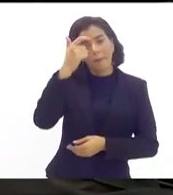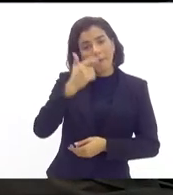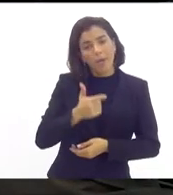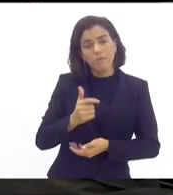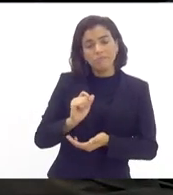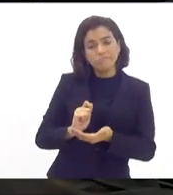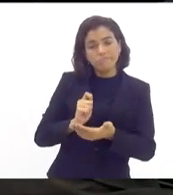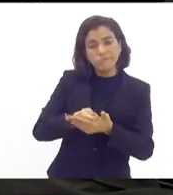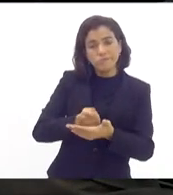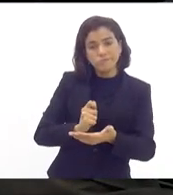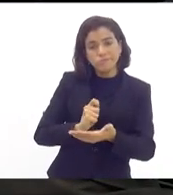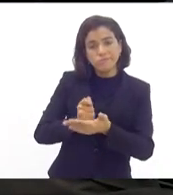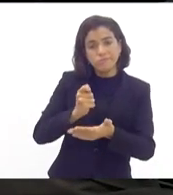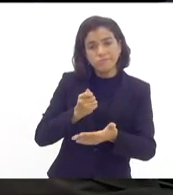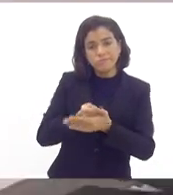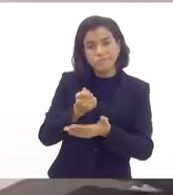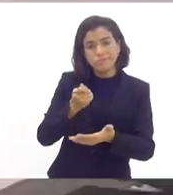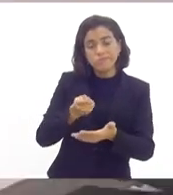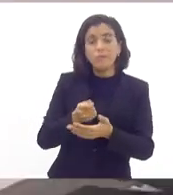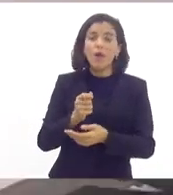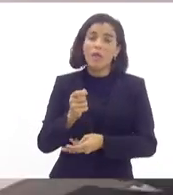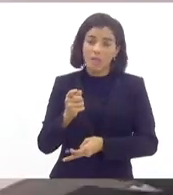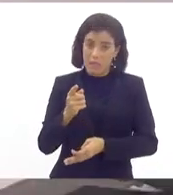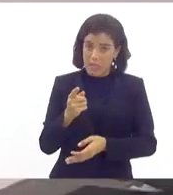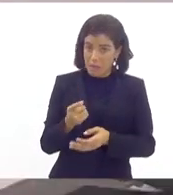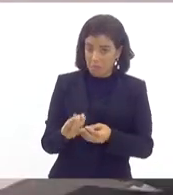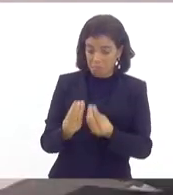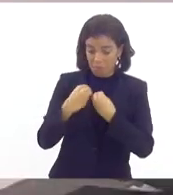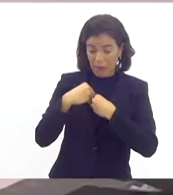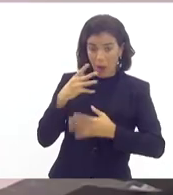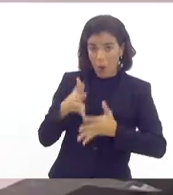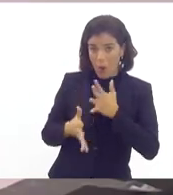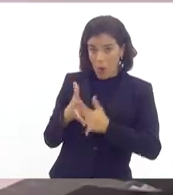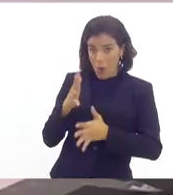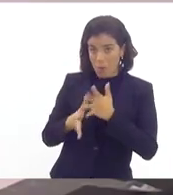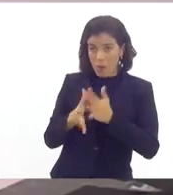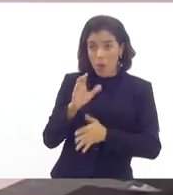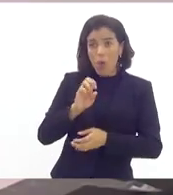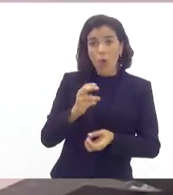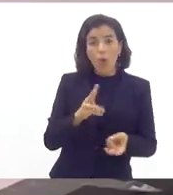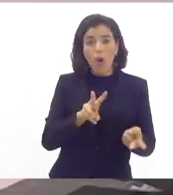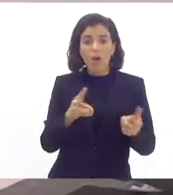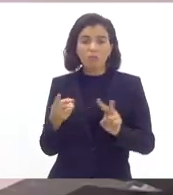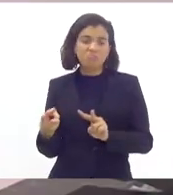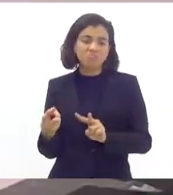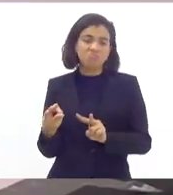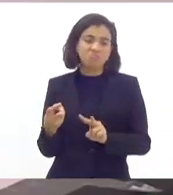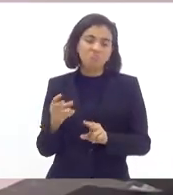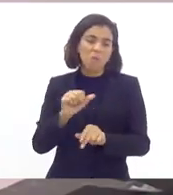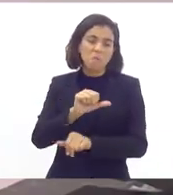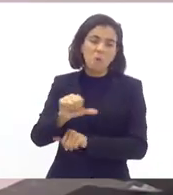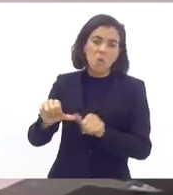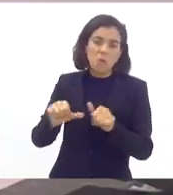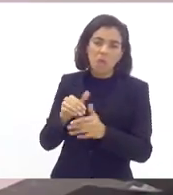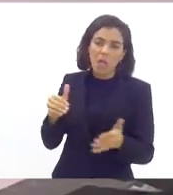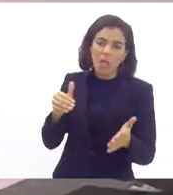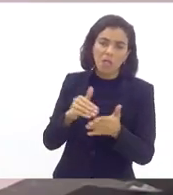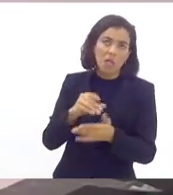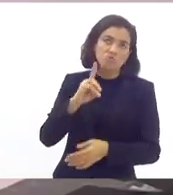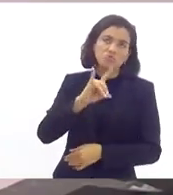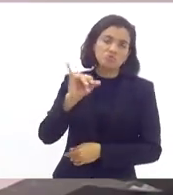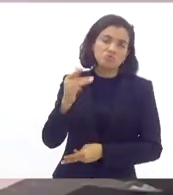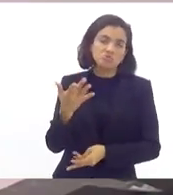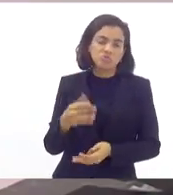esse período impõe complexidade ou a transição para o contribuinte é virar uma chave até o dia tal é de um jeito e do